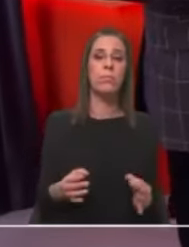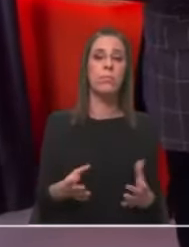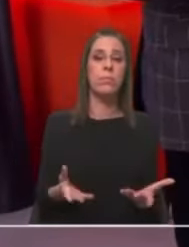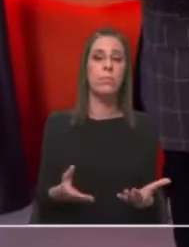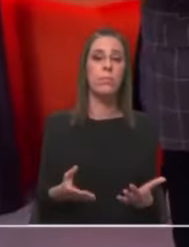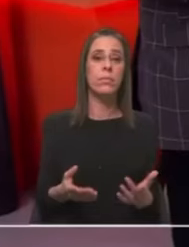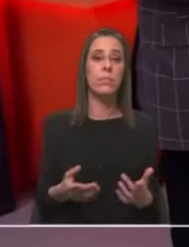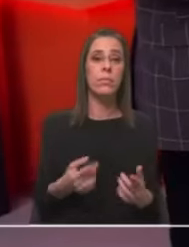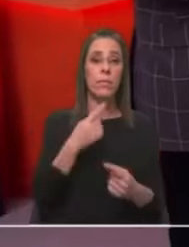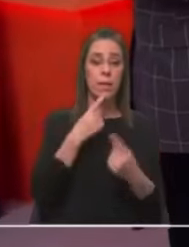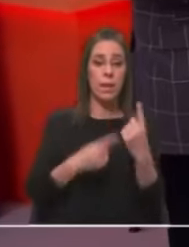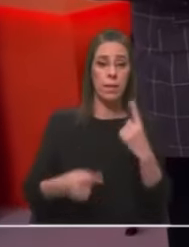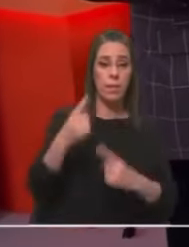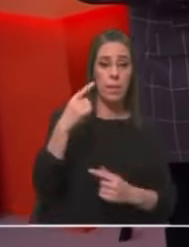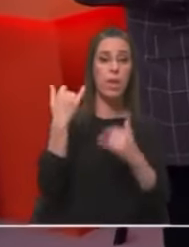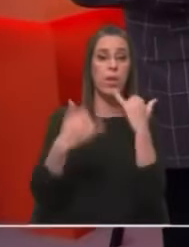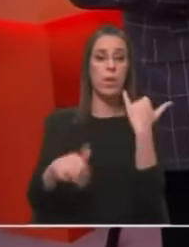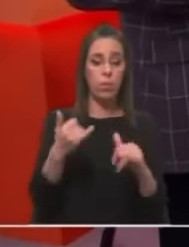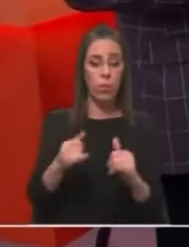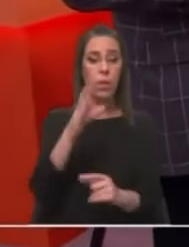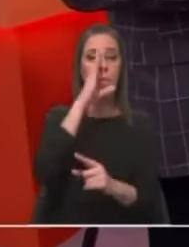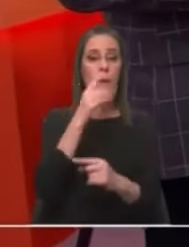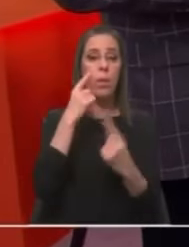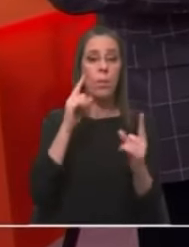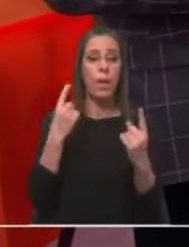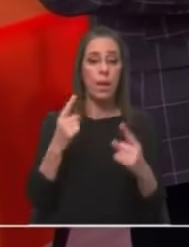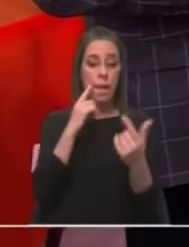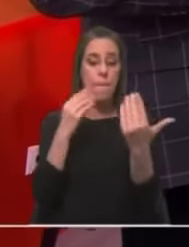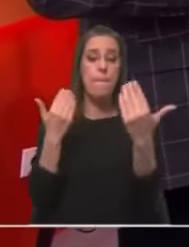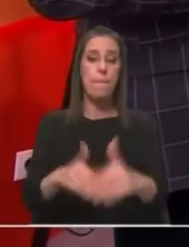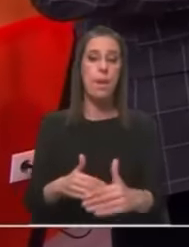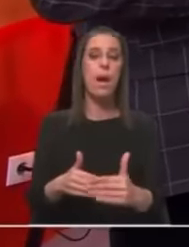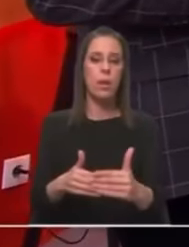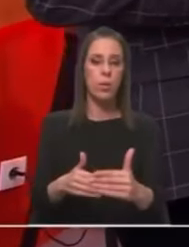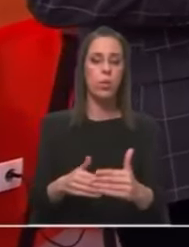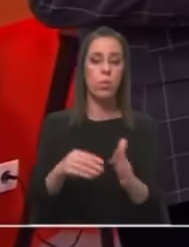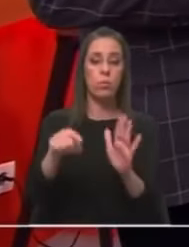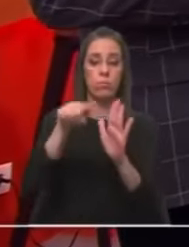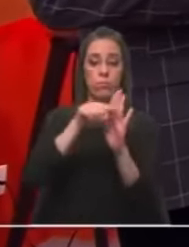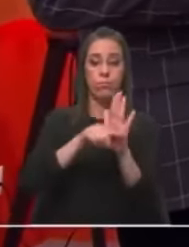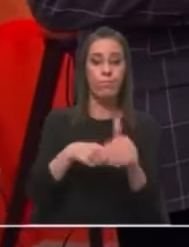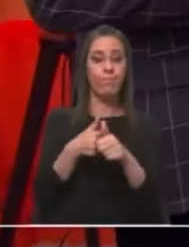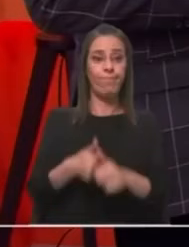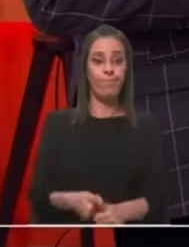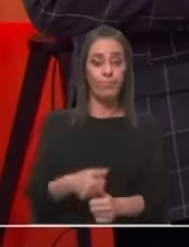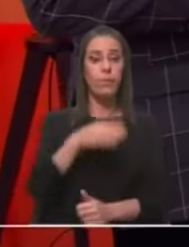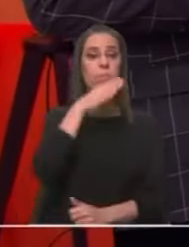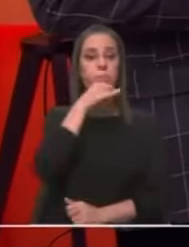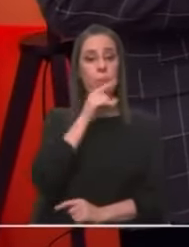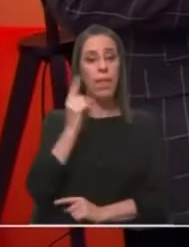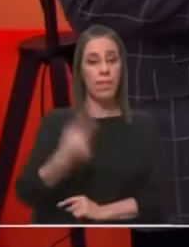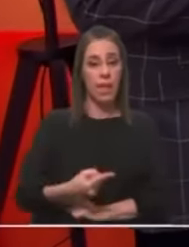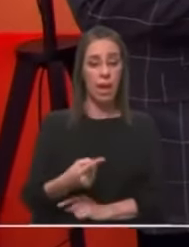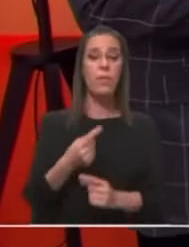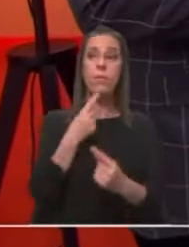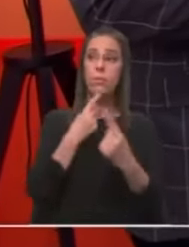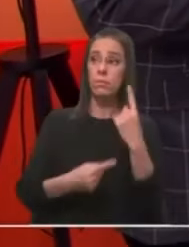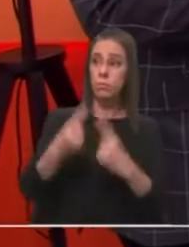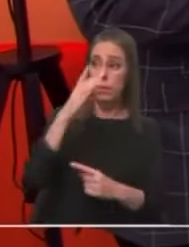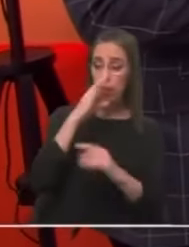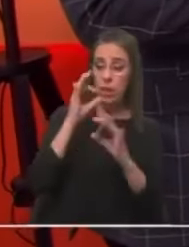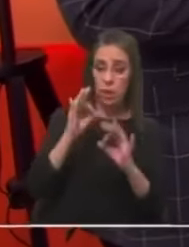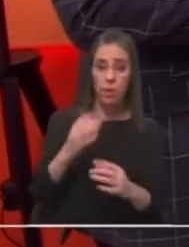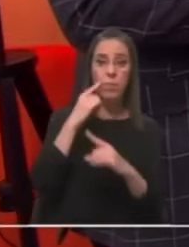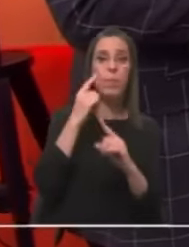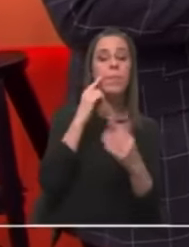detido. Em presença de uma queixa de violência doméstica, o Ministério Público tem um prazo. Há um protocolo para cumprir por parte das Forças de Segurança e, uma vez apresentado ao Ministério Público,